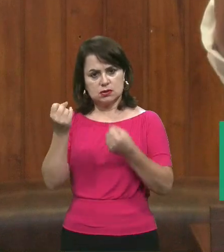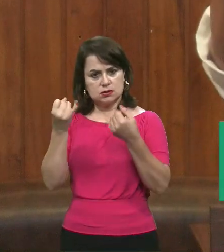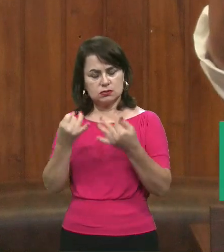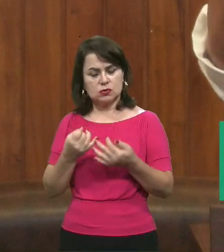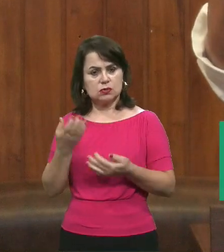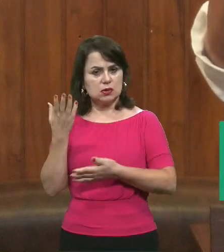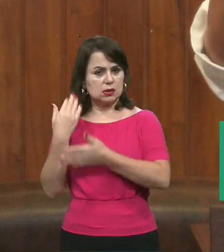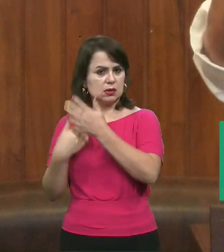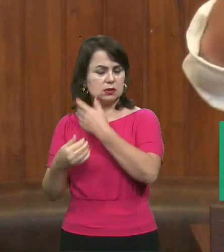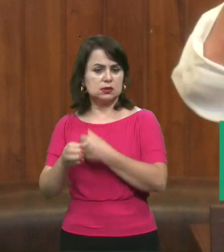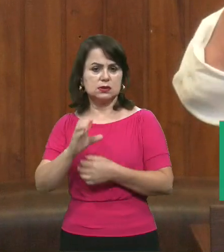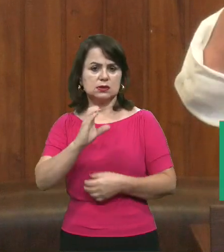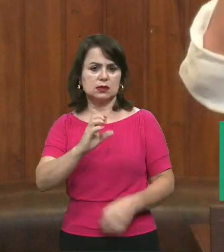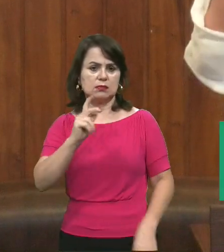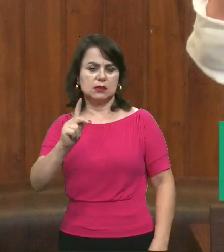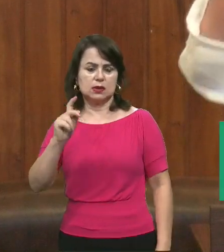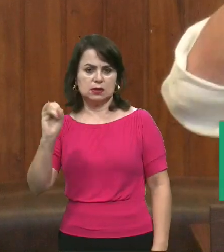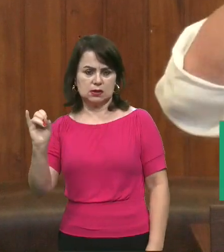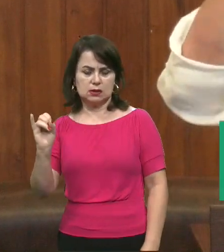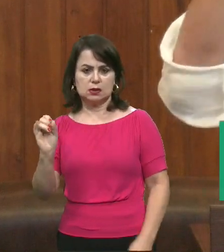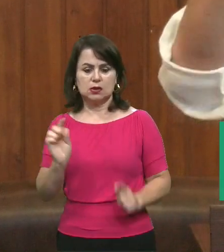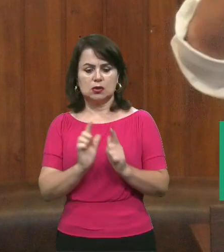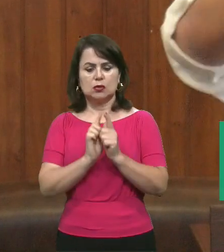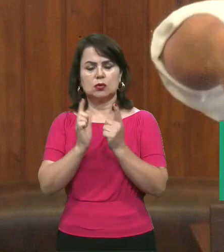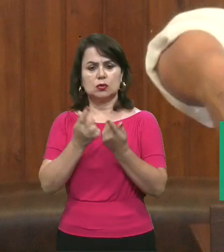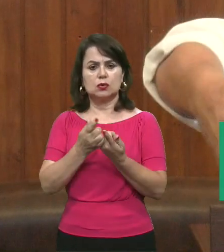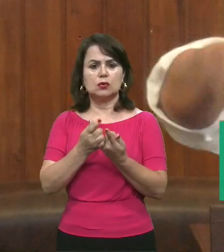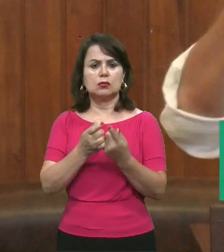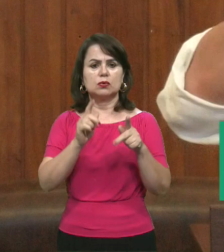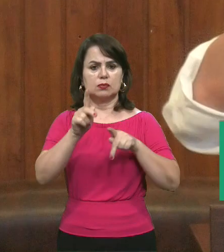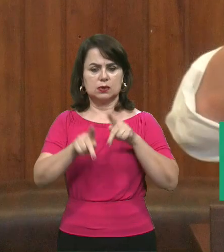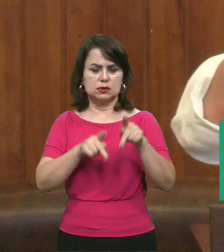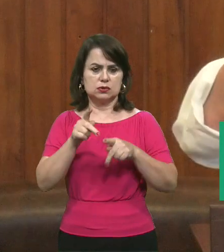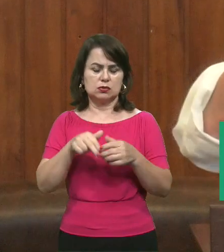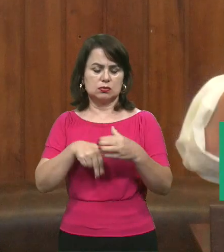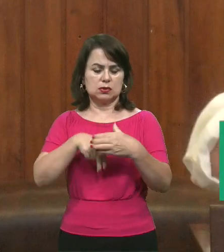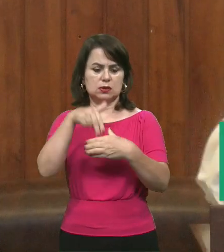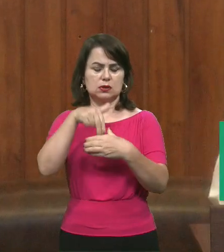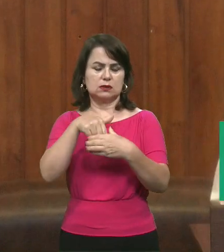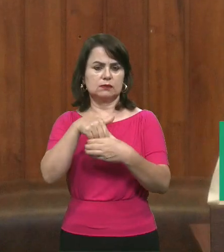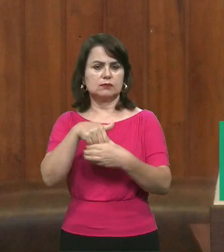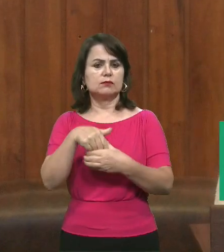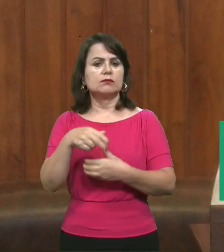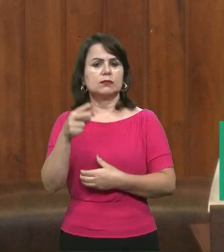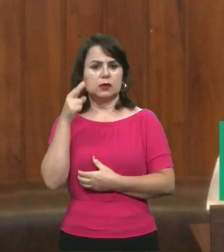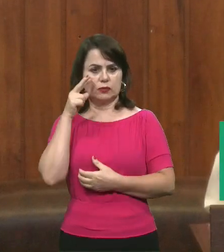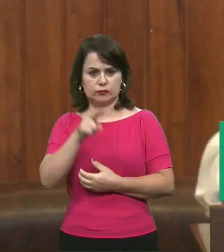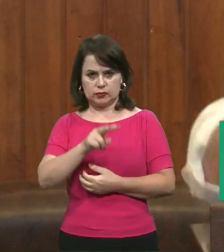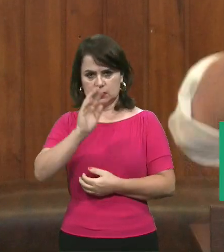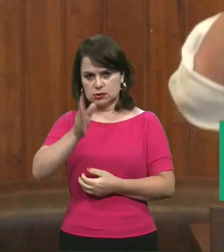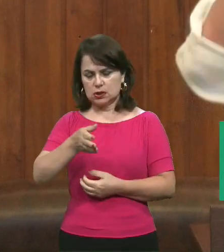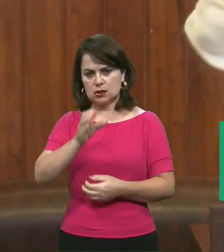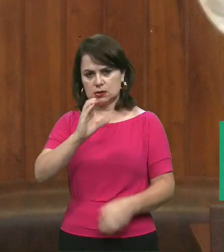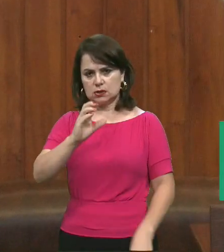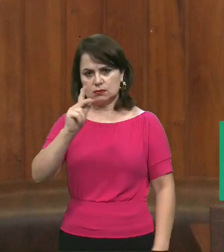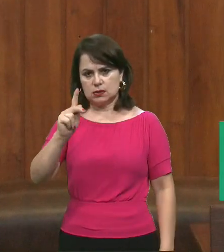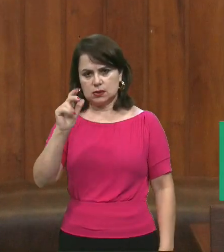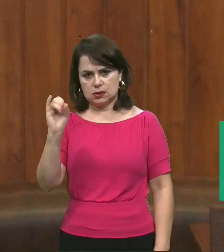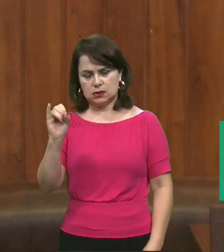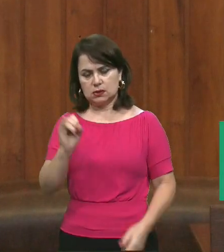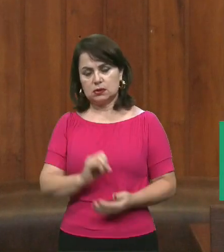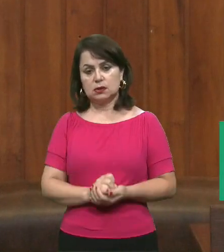CPI. Eu ouvi, salvo engano, você falou daqui, desses dois microfones, numa CPI. E você fez